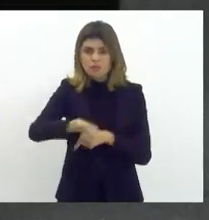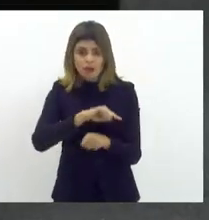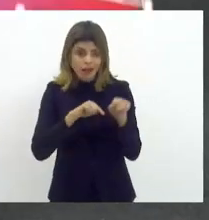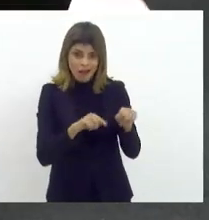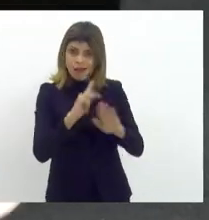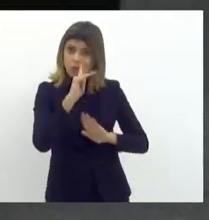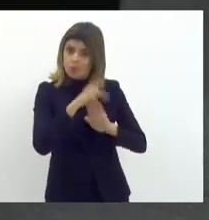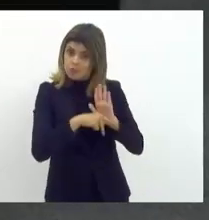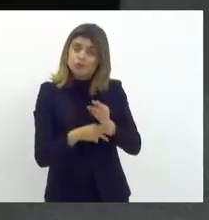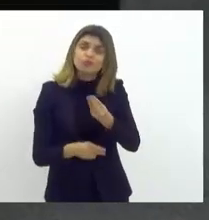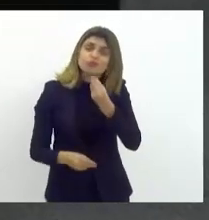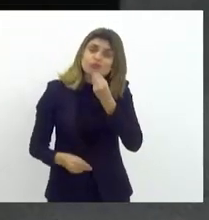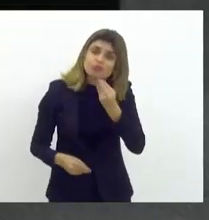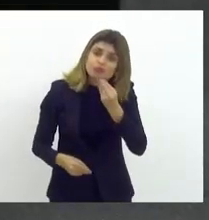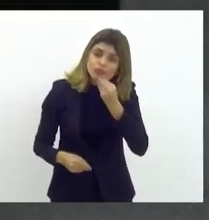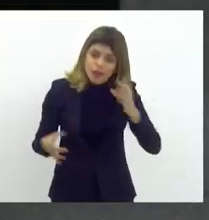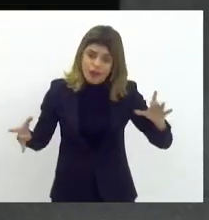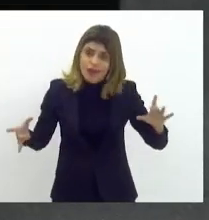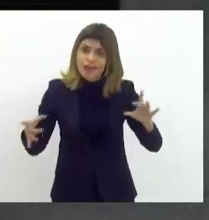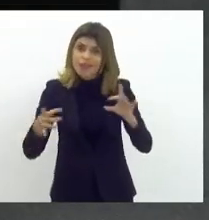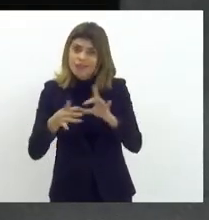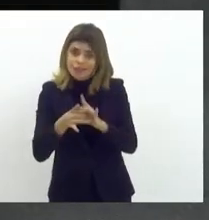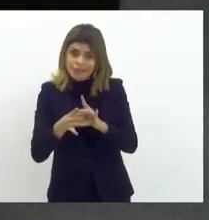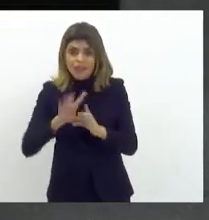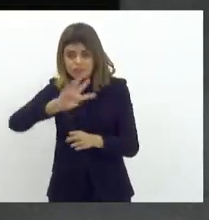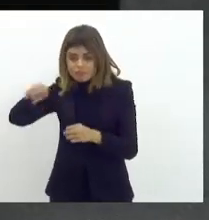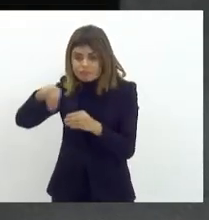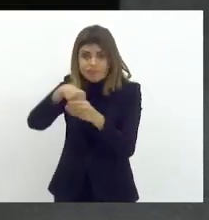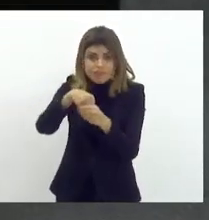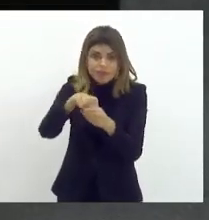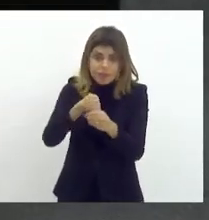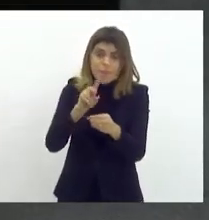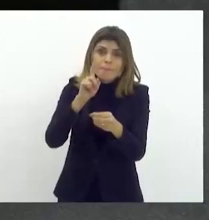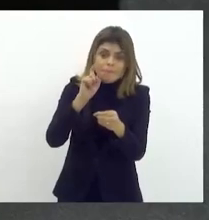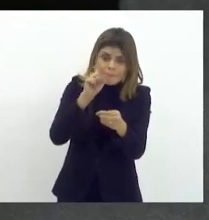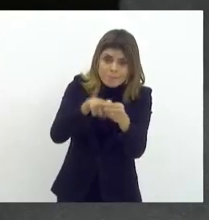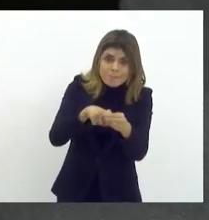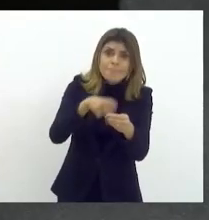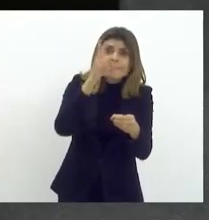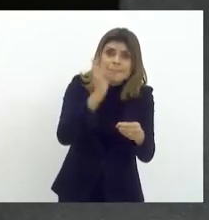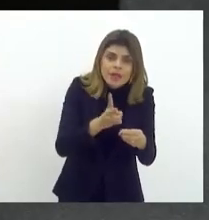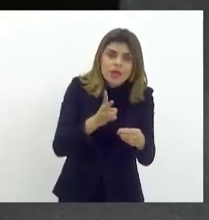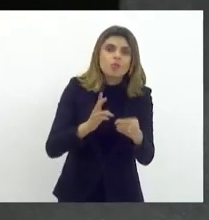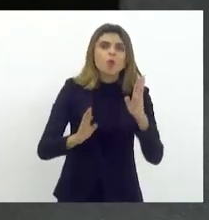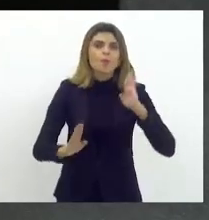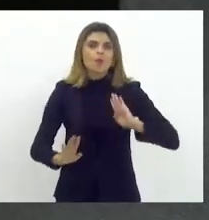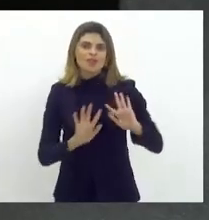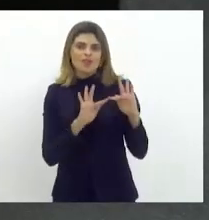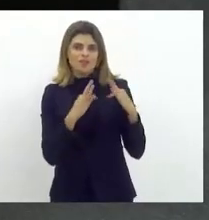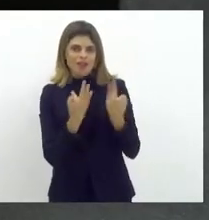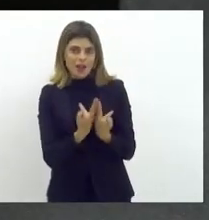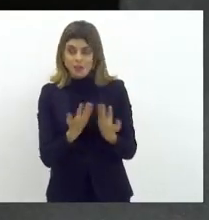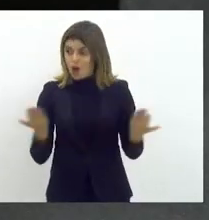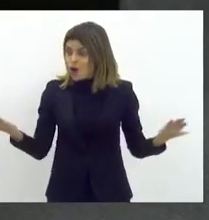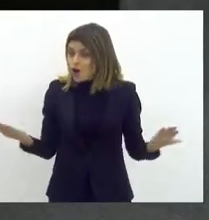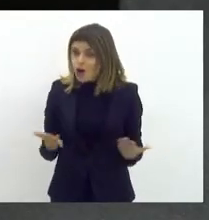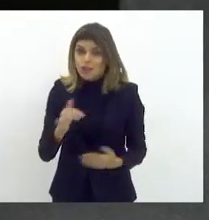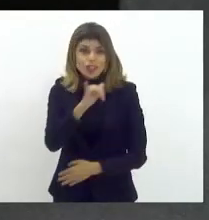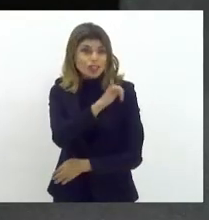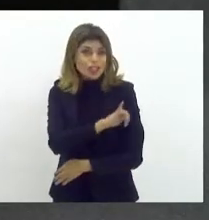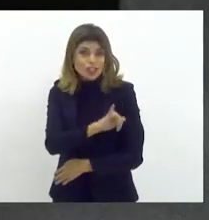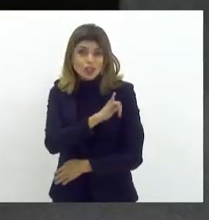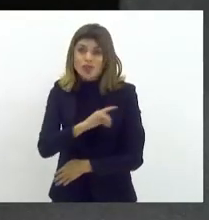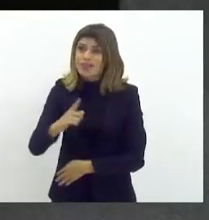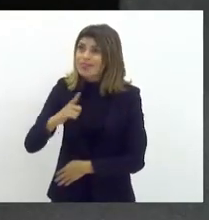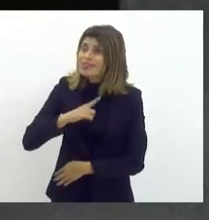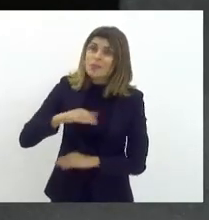esse programa fosse atrelado ao Bolsa Família porque o Rio de Janeiro senhora Presidente hoje é o estado que